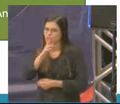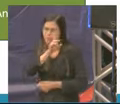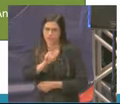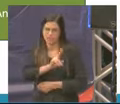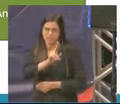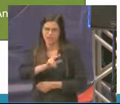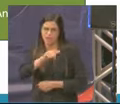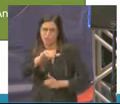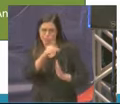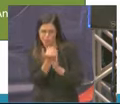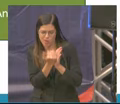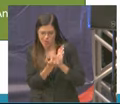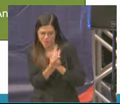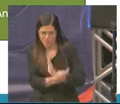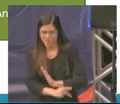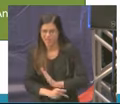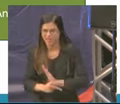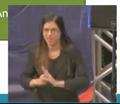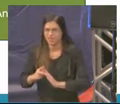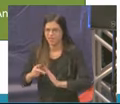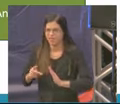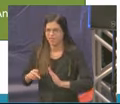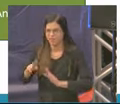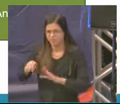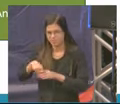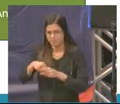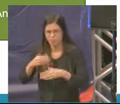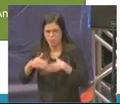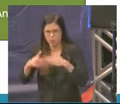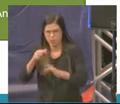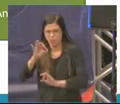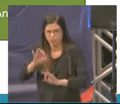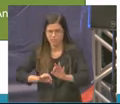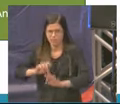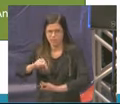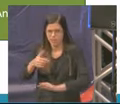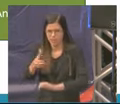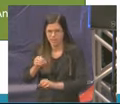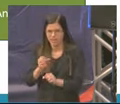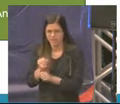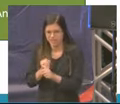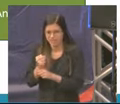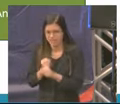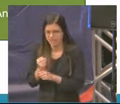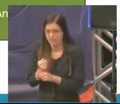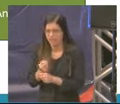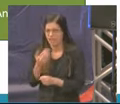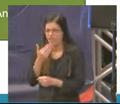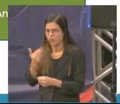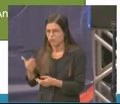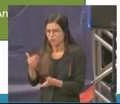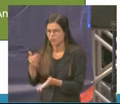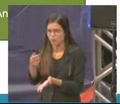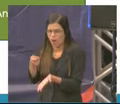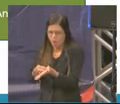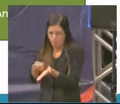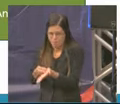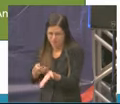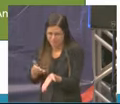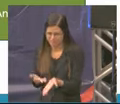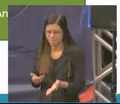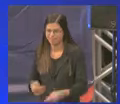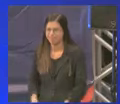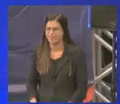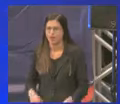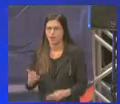você entremear isso nos seus processos organizacionais, de modo que depois de 10 anos ela começou a cobrar. O que eu acho que vai